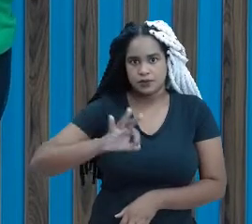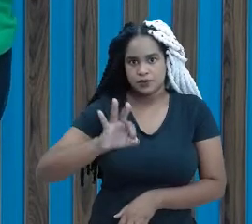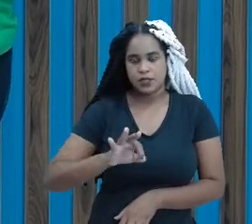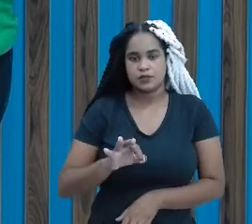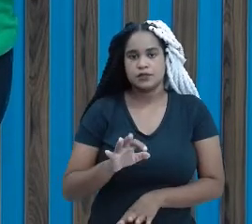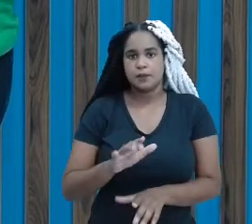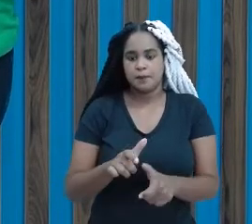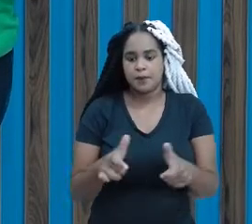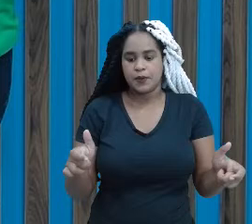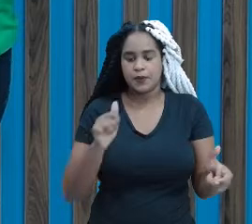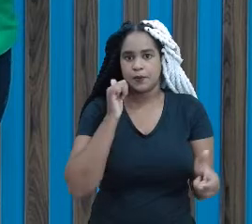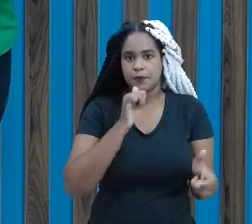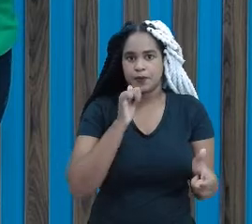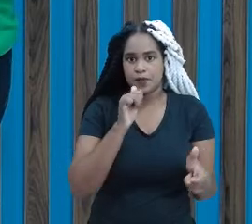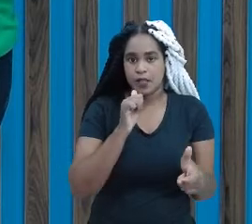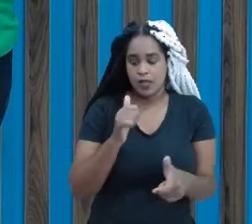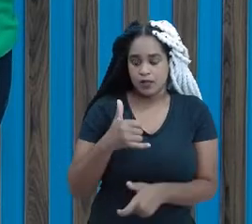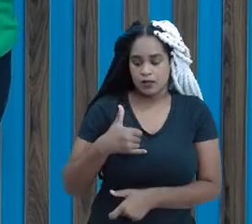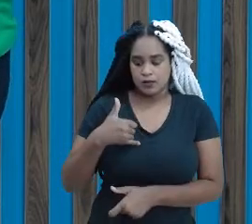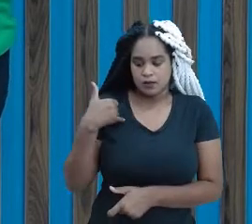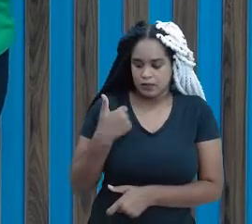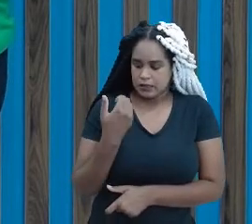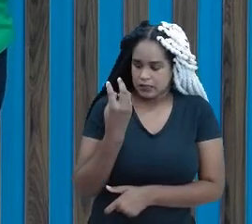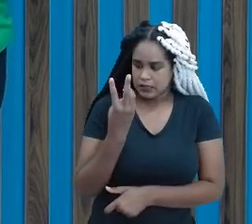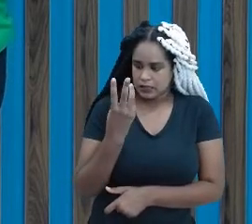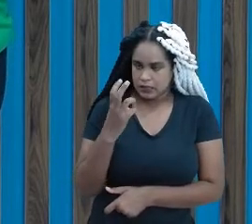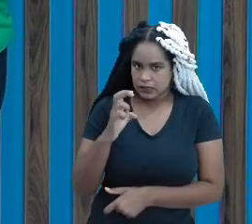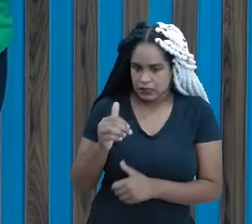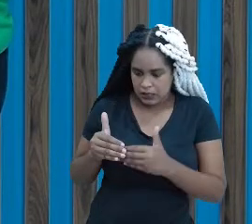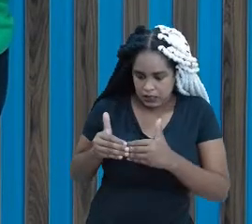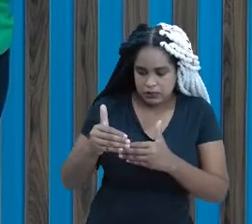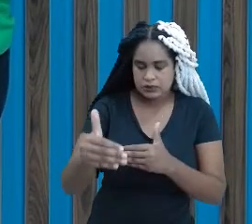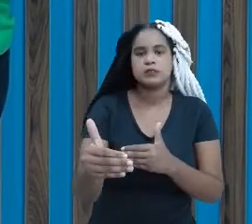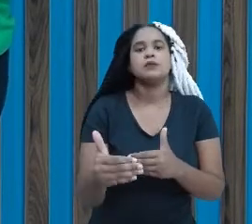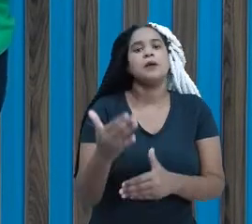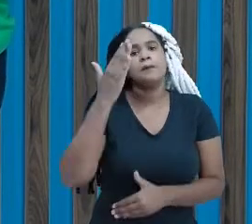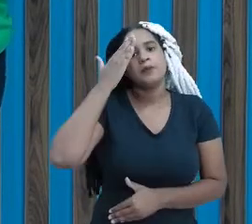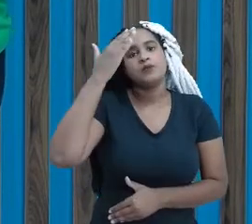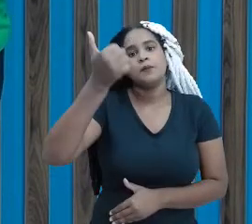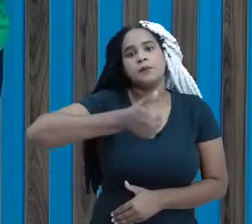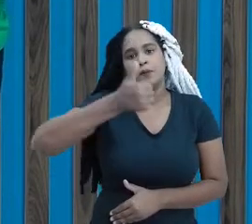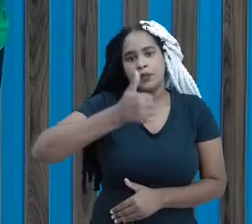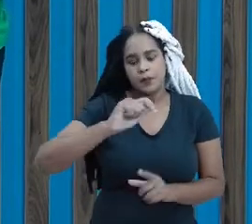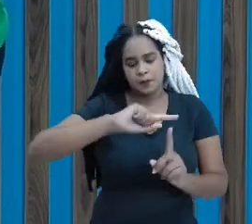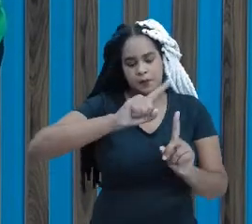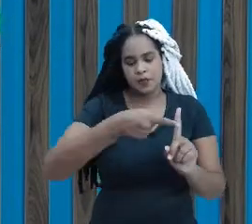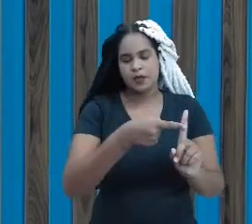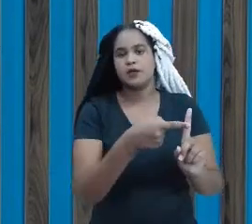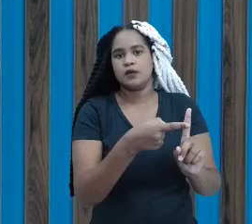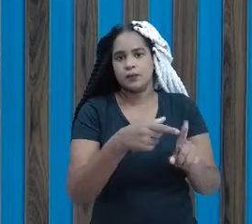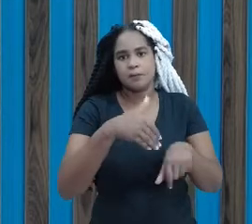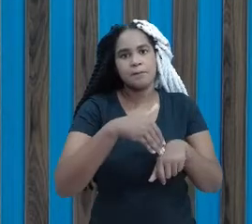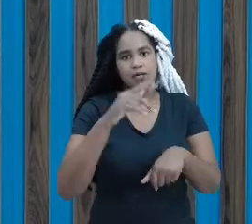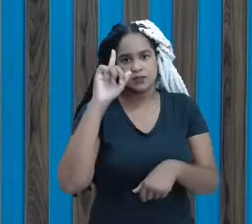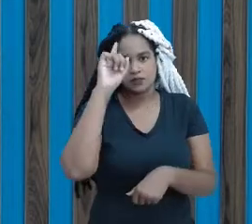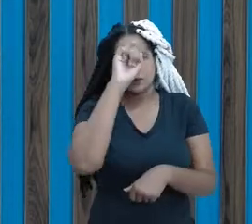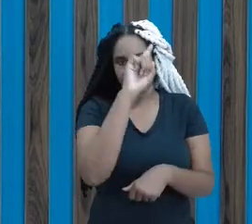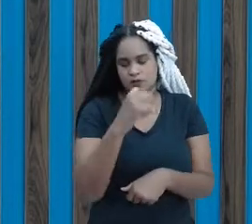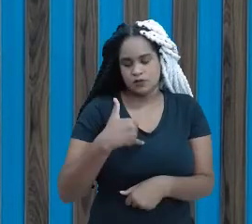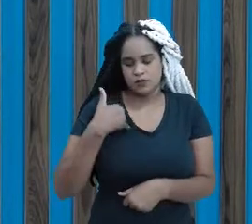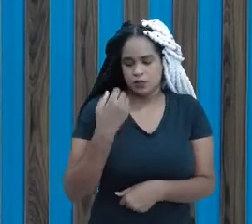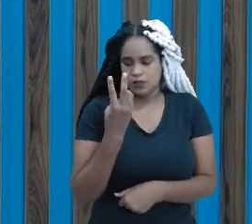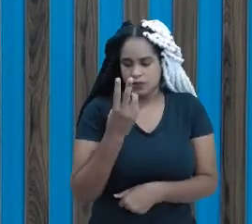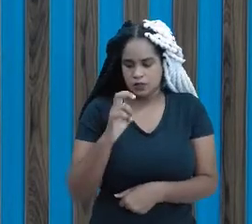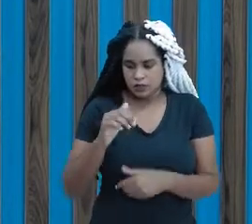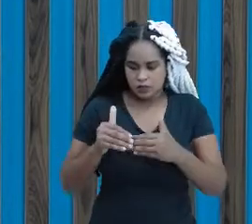de 35 anos, né, principalmente primeira gestação, que é mais difícil, né, depois dos 35 anos. Então, aumenta